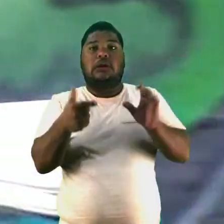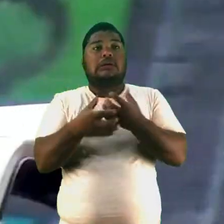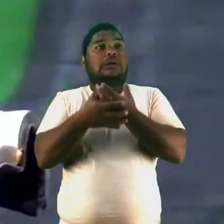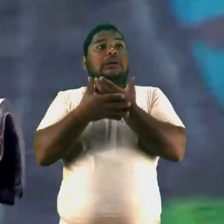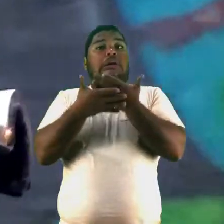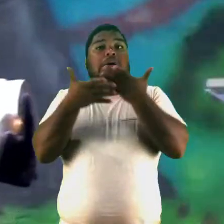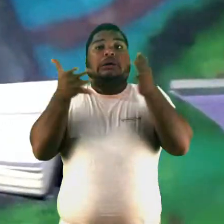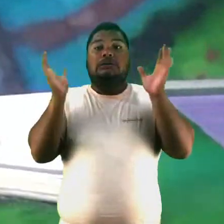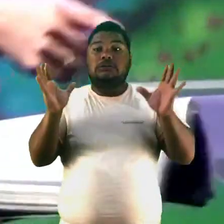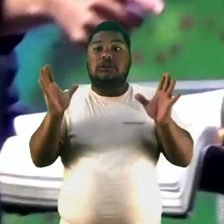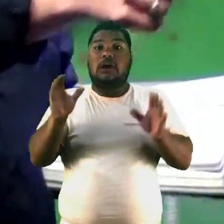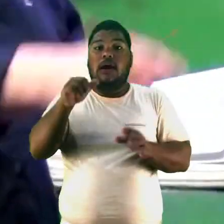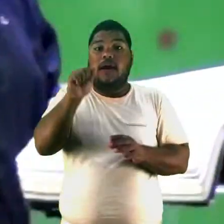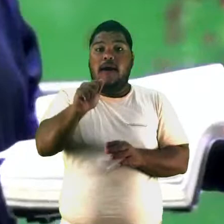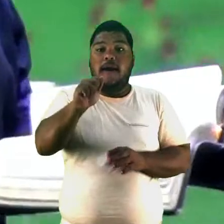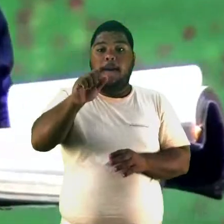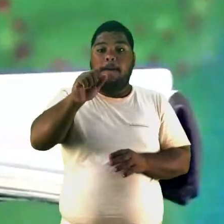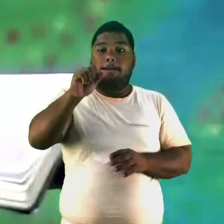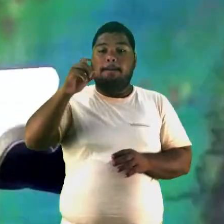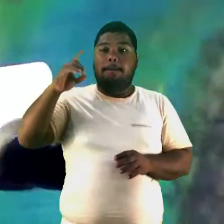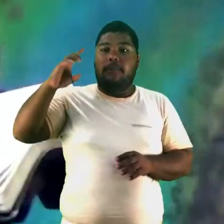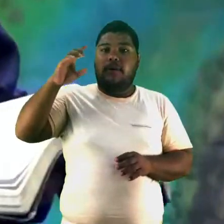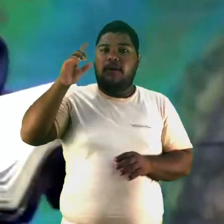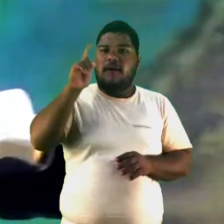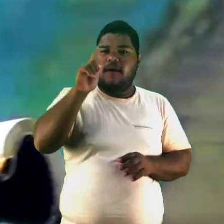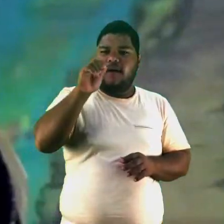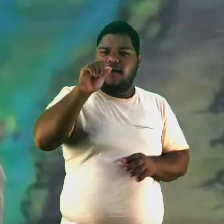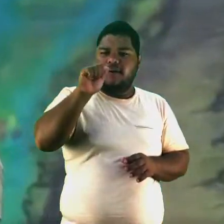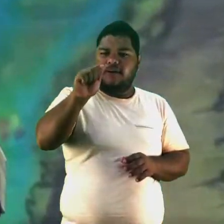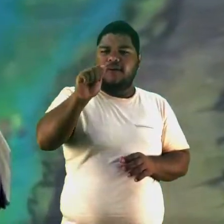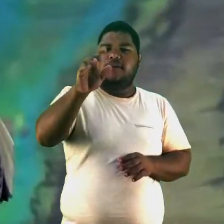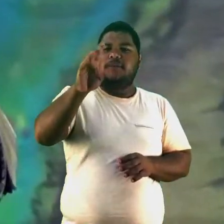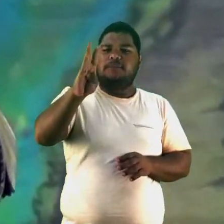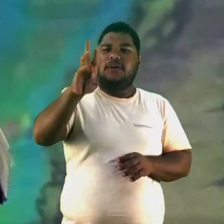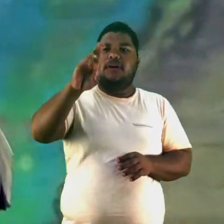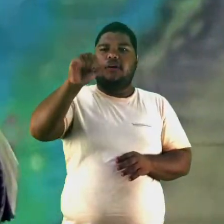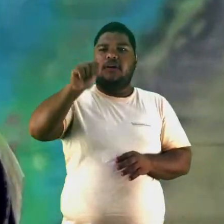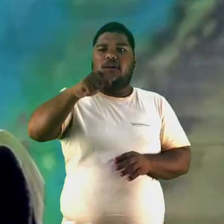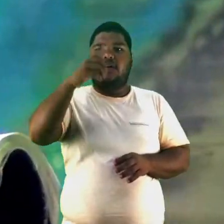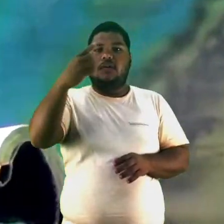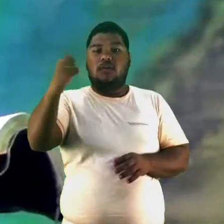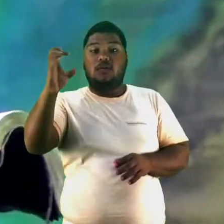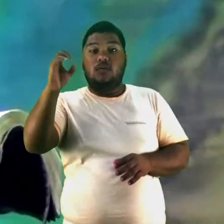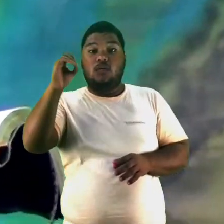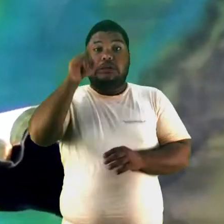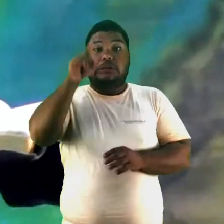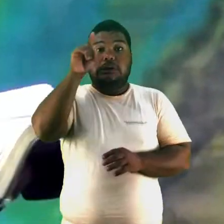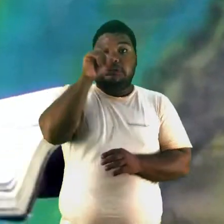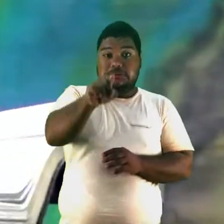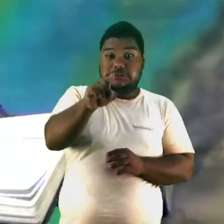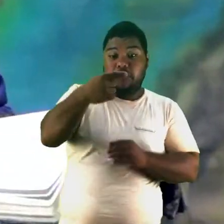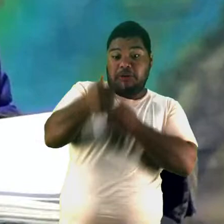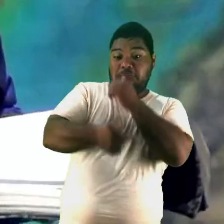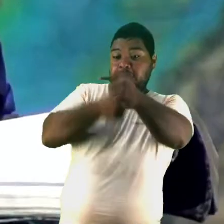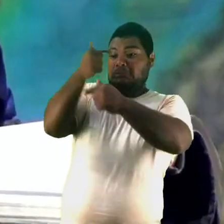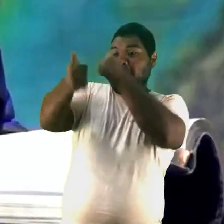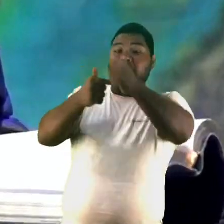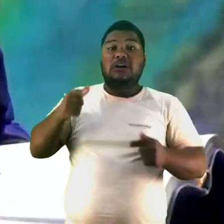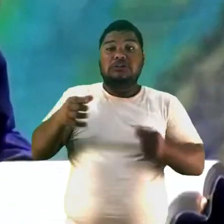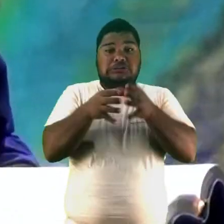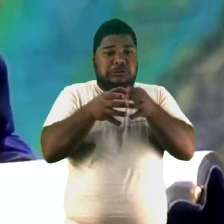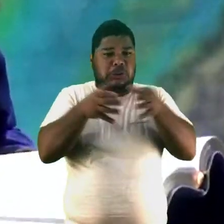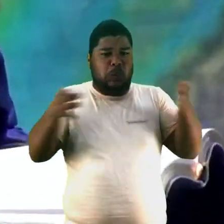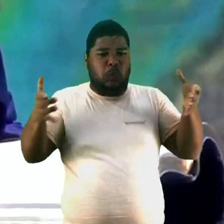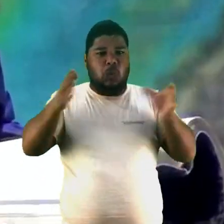Deus falou a Abraão, de ti farei uma grande nação, em ti serão benditas todas as nações da terra. E não foi apenas ali